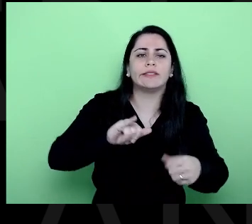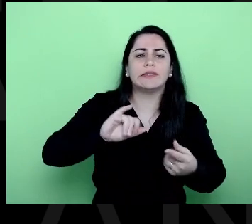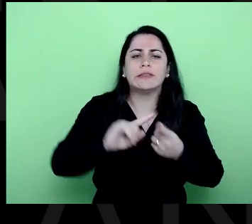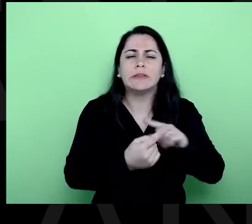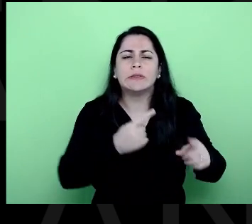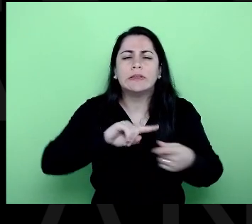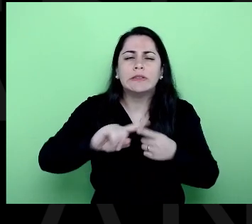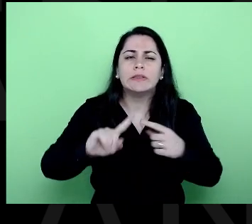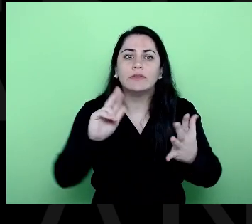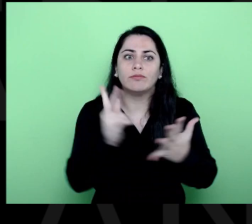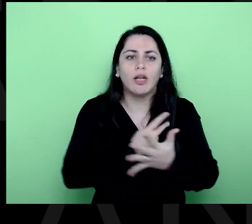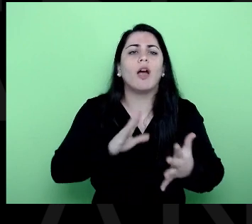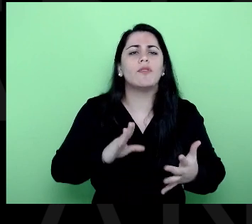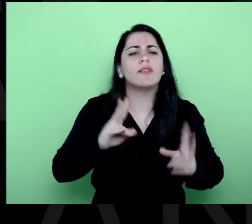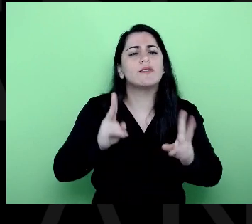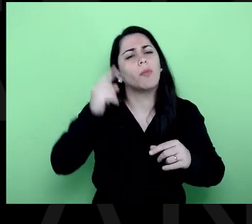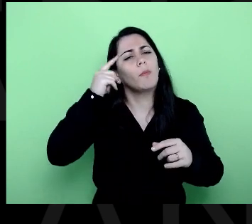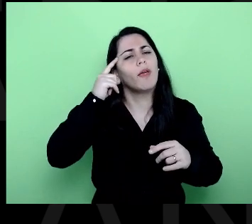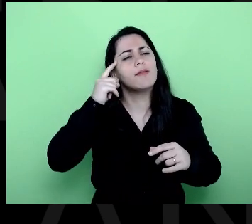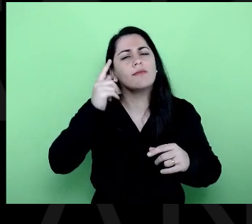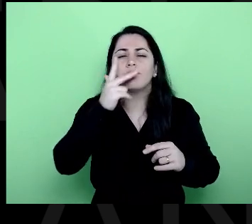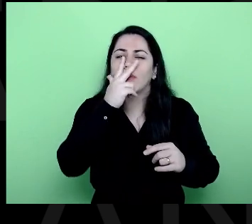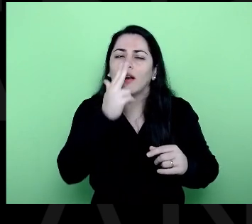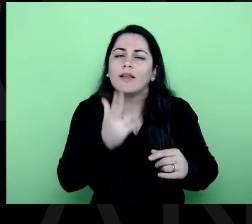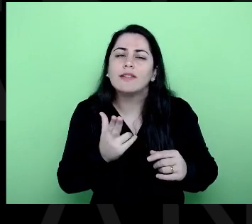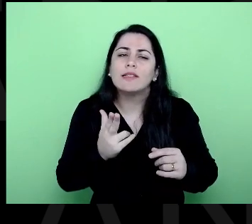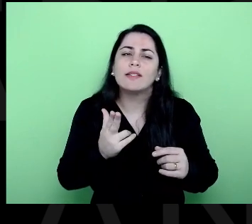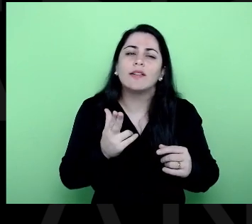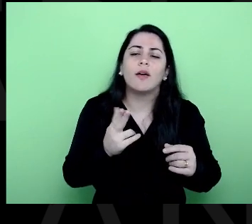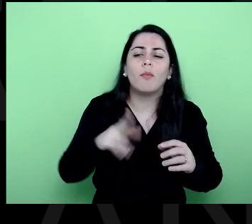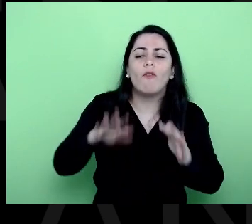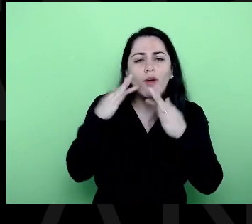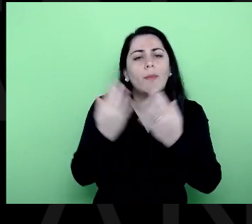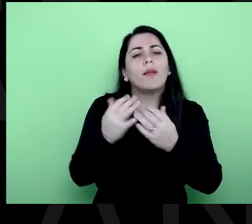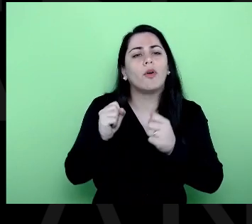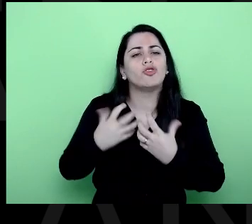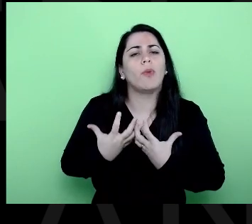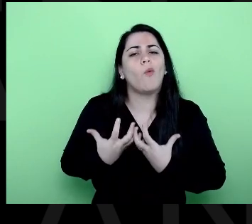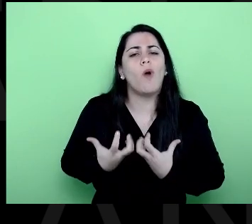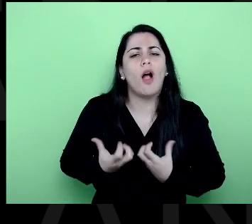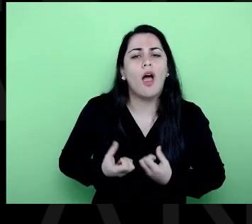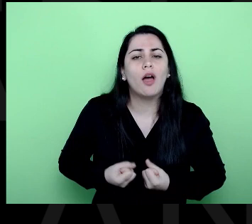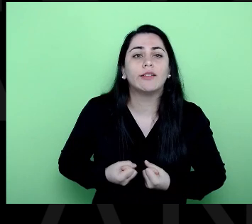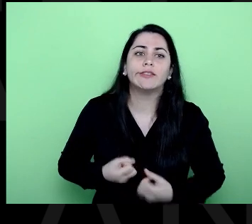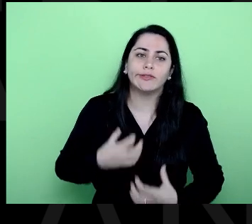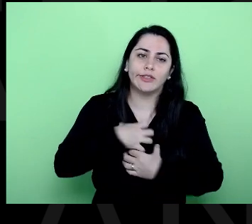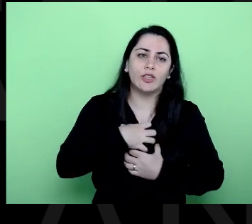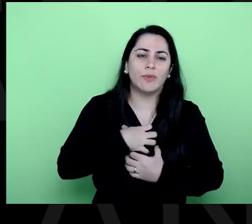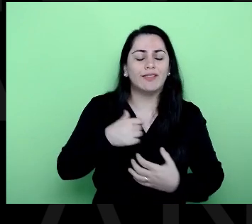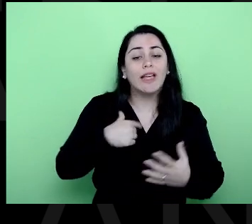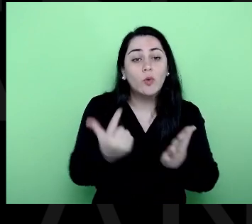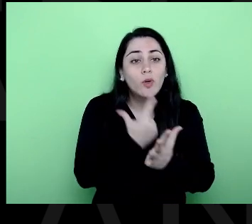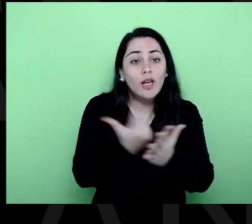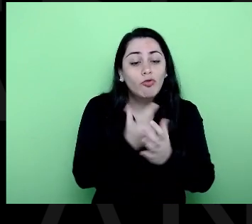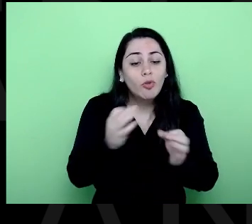ele se envolveu, você fica sempre achando que você vai melindrar, que você vai magoar, né? tem esse sentimento. Quando lançou, eu só pensava